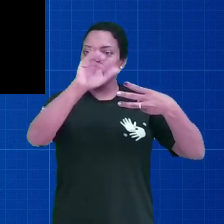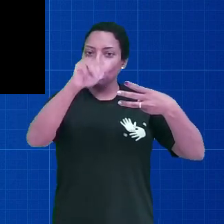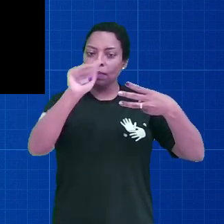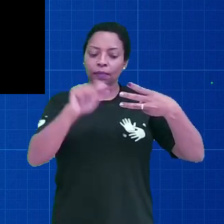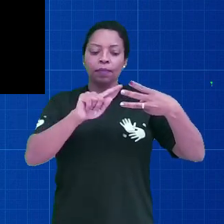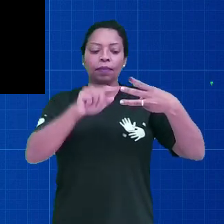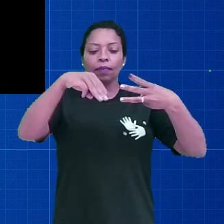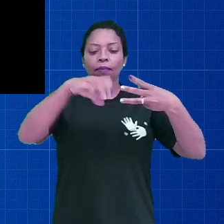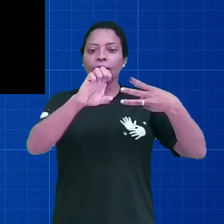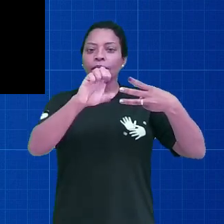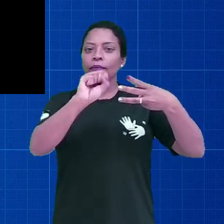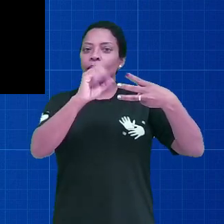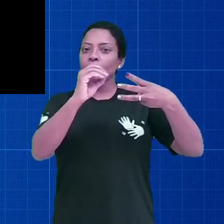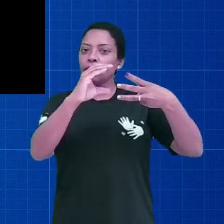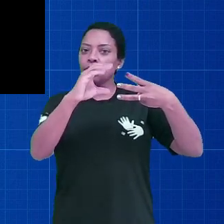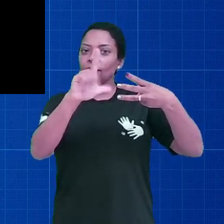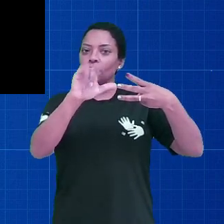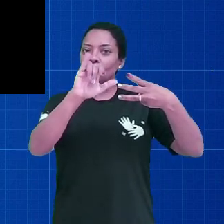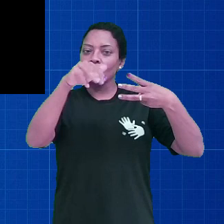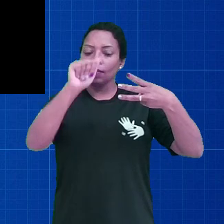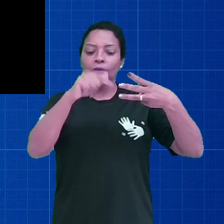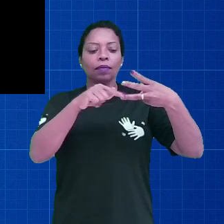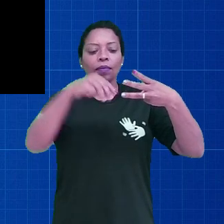mesoclima e o macroclima.